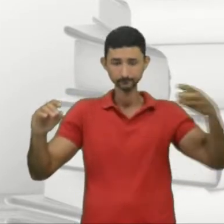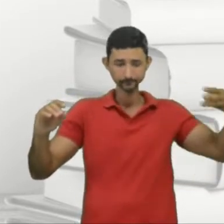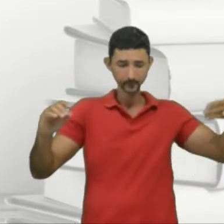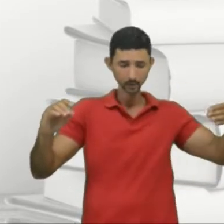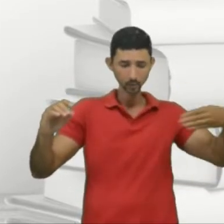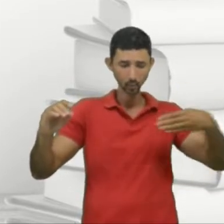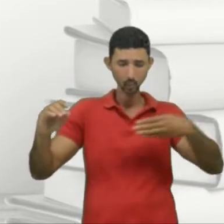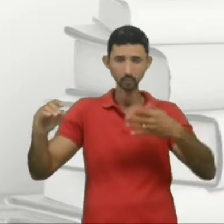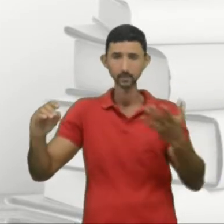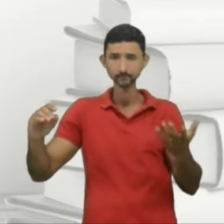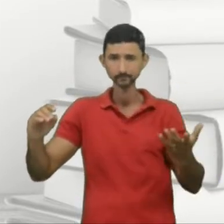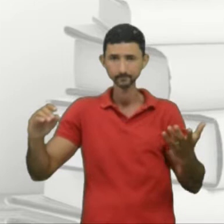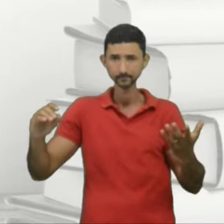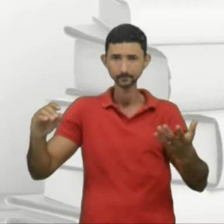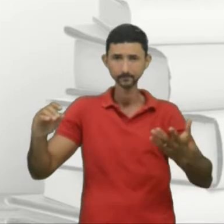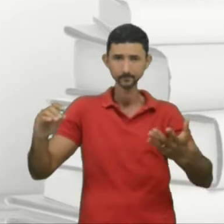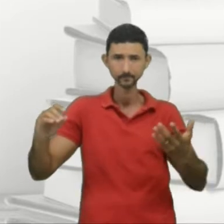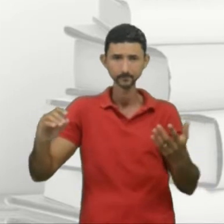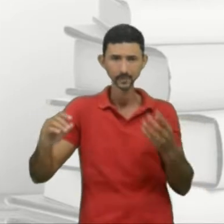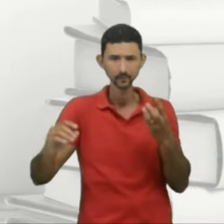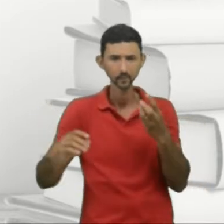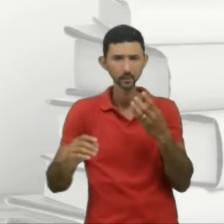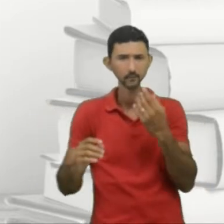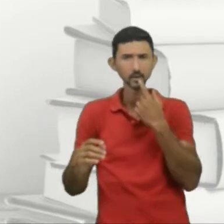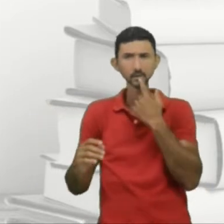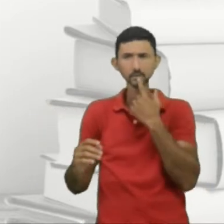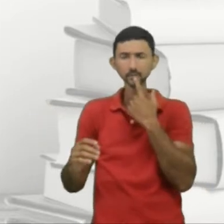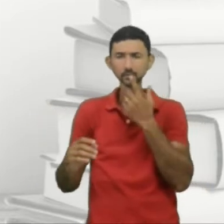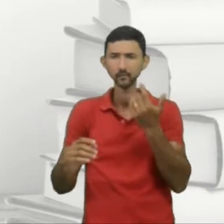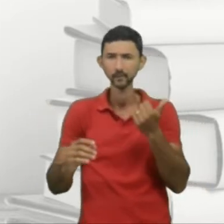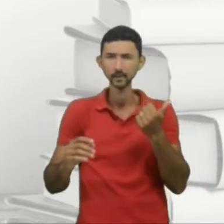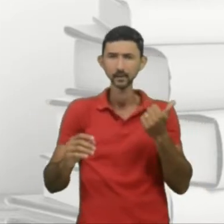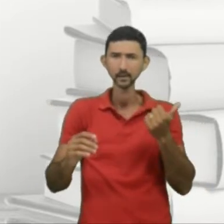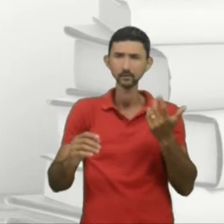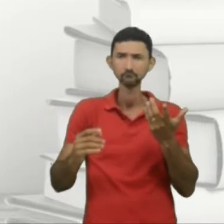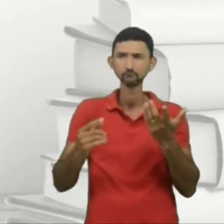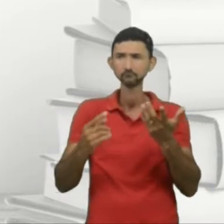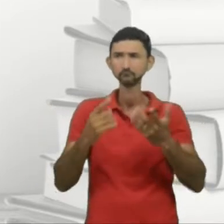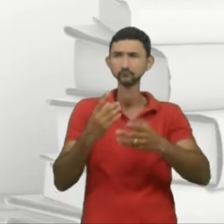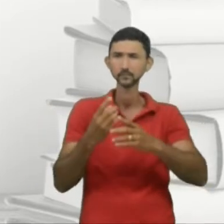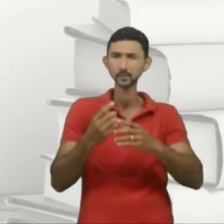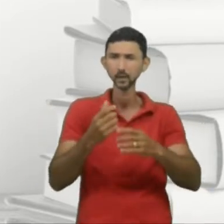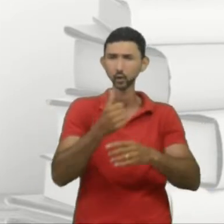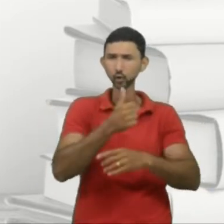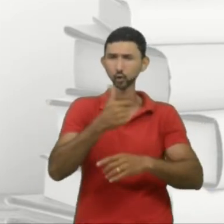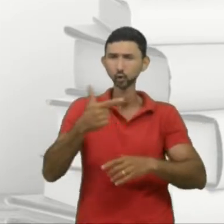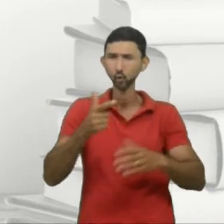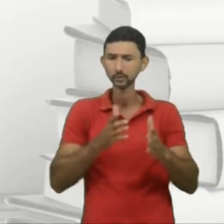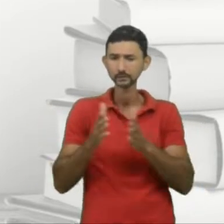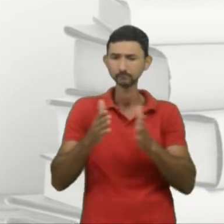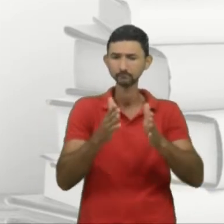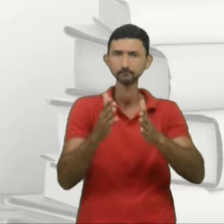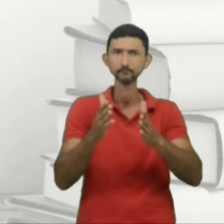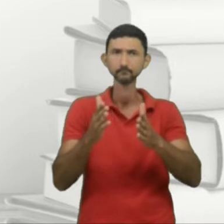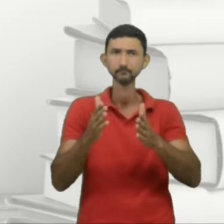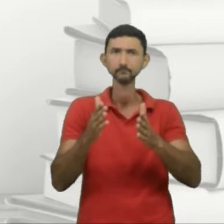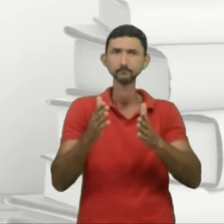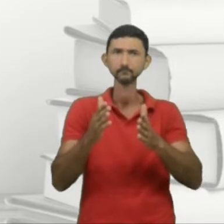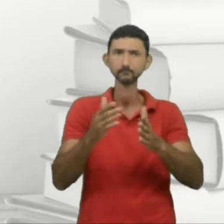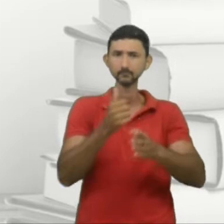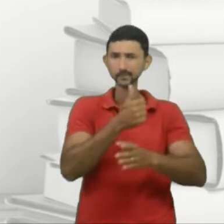caminhos. Se você contou comigo, você chegou à conclusão que são 12 caminhos, certo?